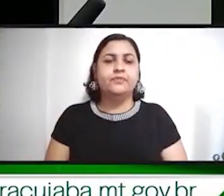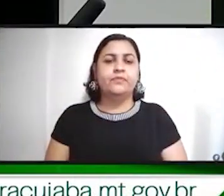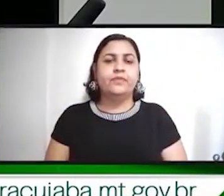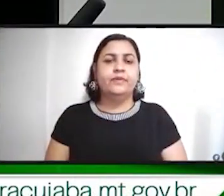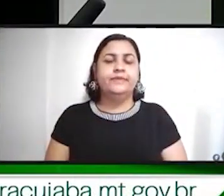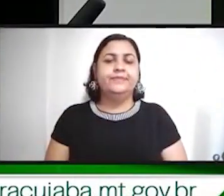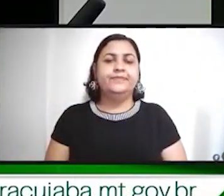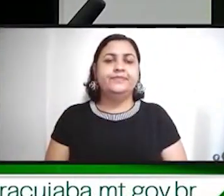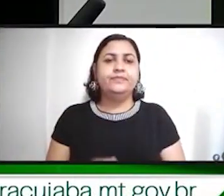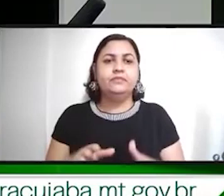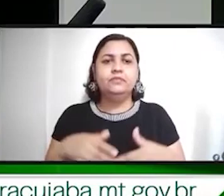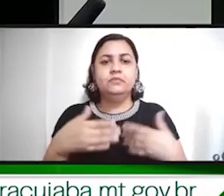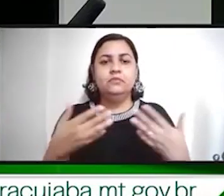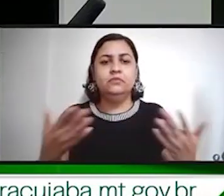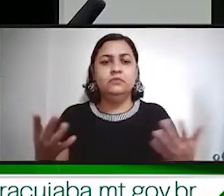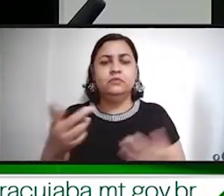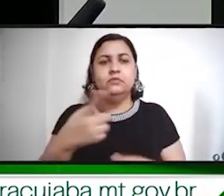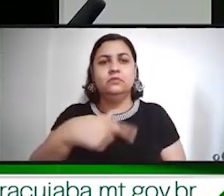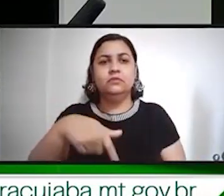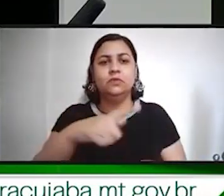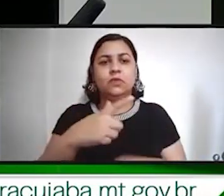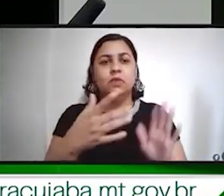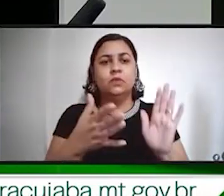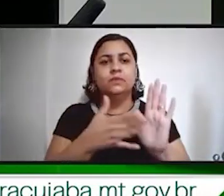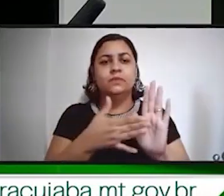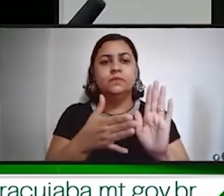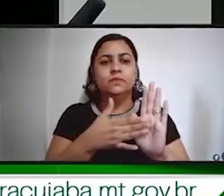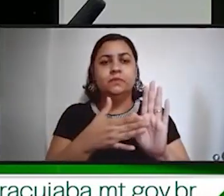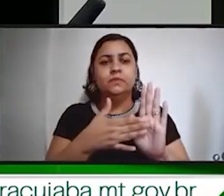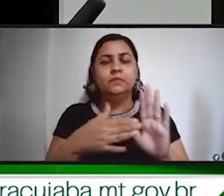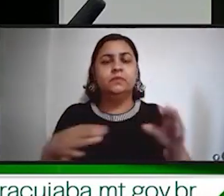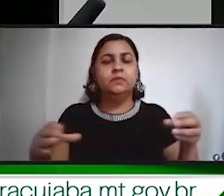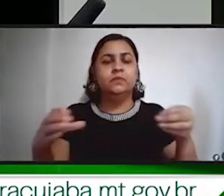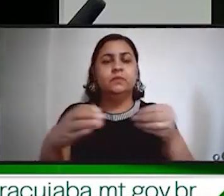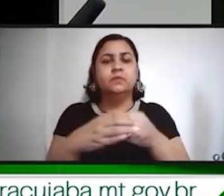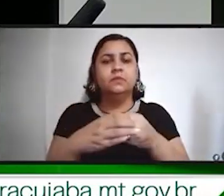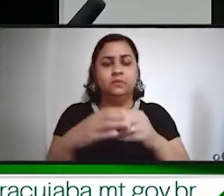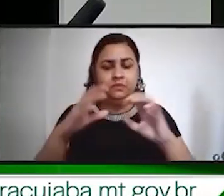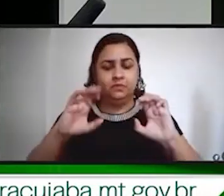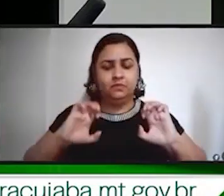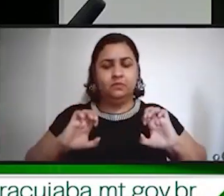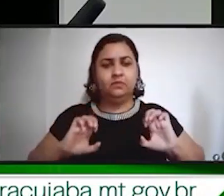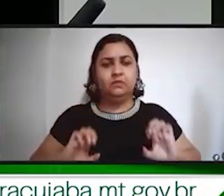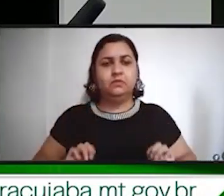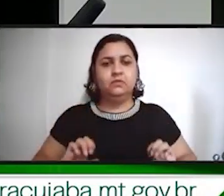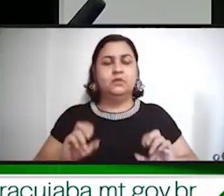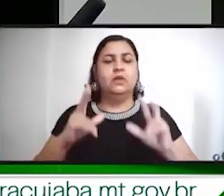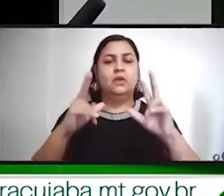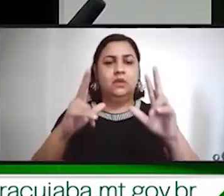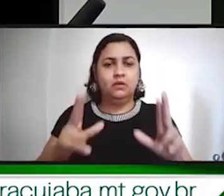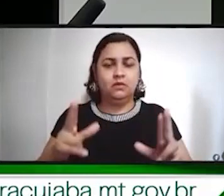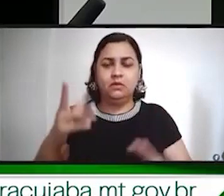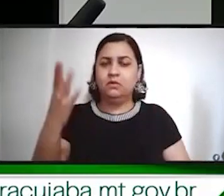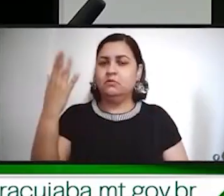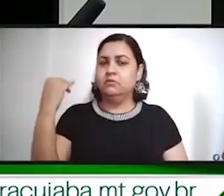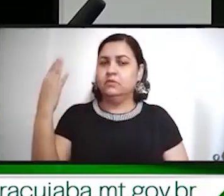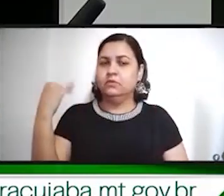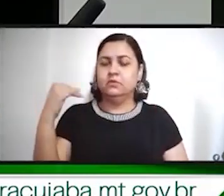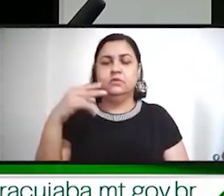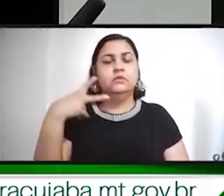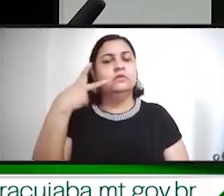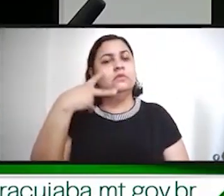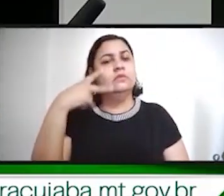Então, o que nós propusemos foi que a Comissão de Ética instaure o mesmo procedimento que foi instaurado lá atrás e